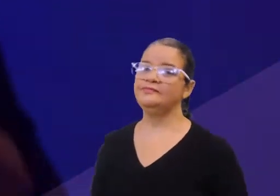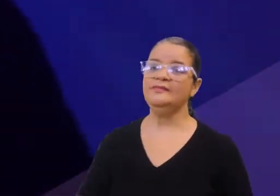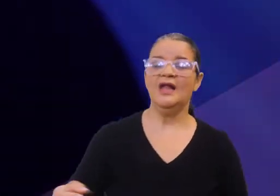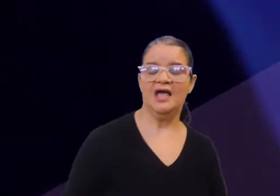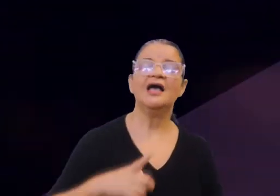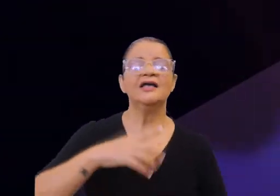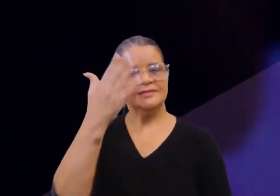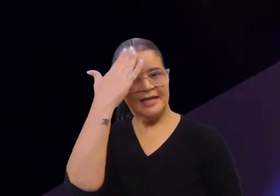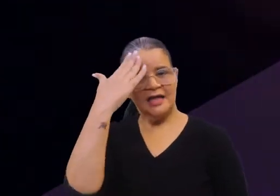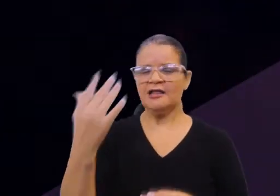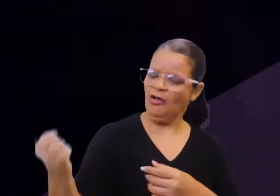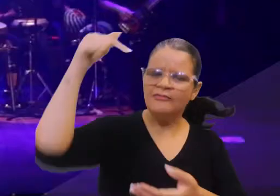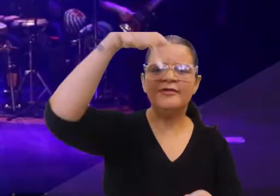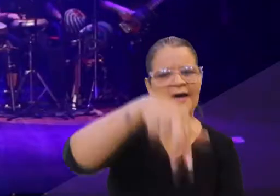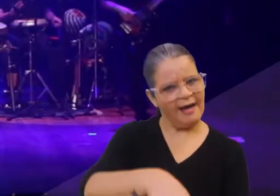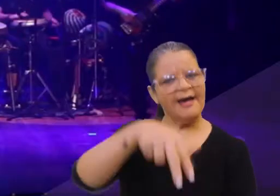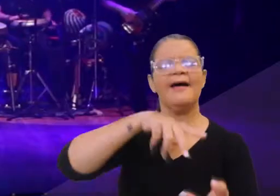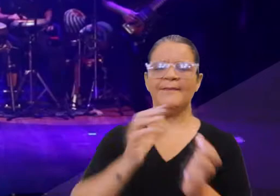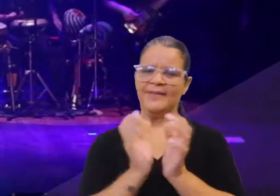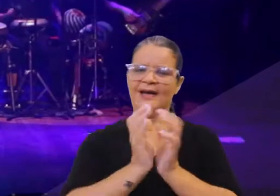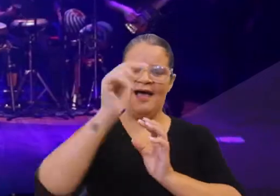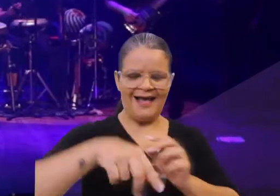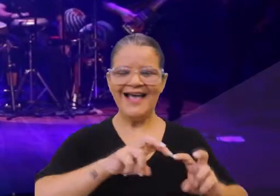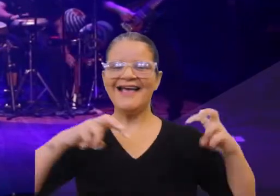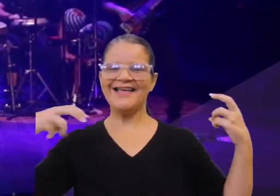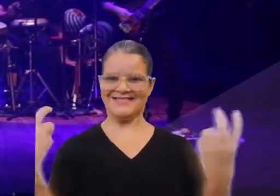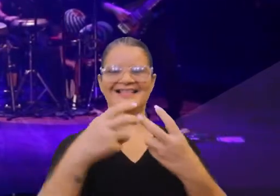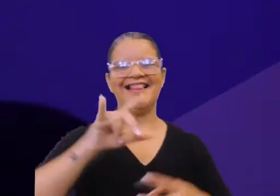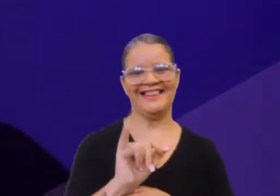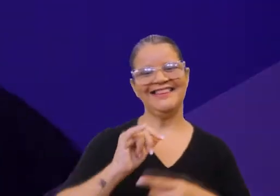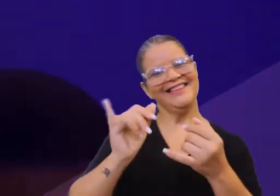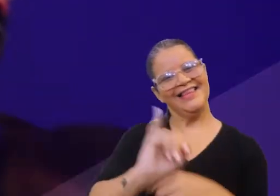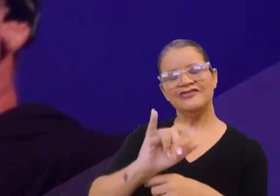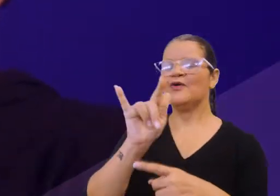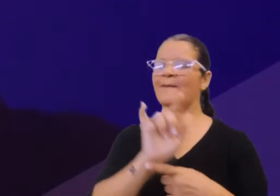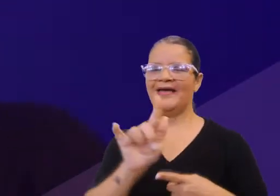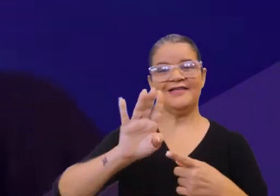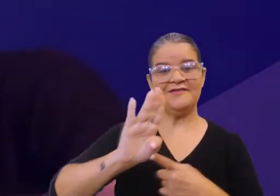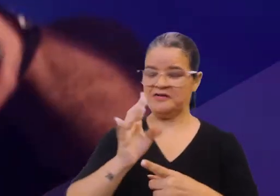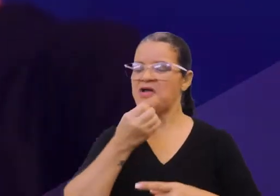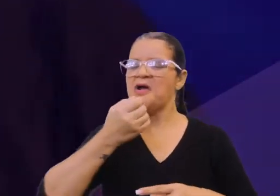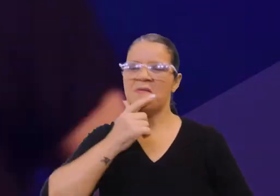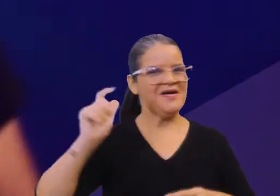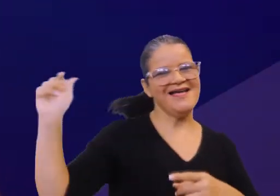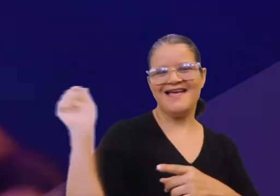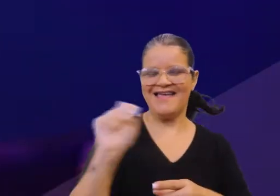Se quer entender, venha para cá. A dica, a ciranda de Itamaracá. Gilberto Freire, isso foi um cabra arretado. Literatura no cordel,